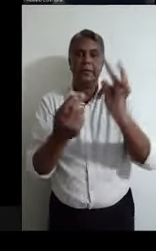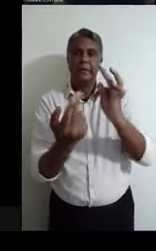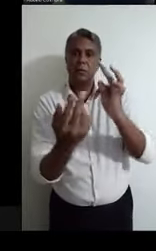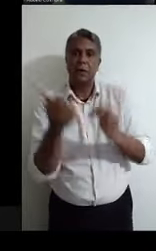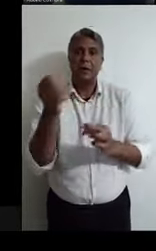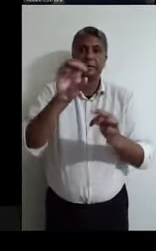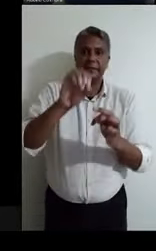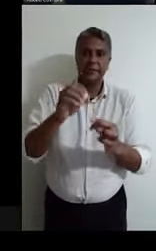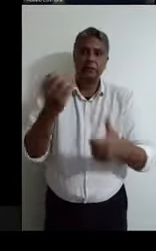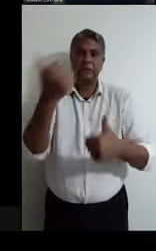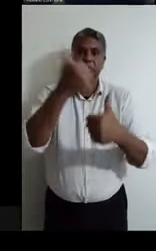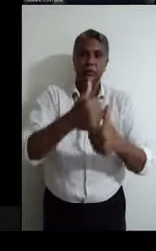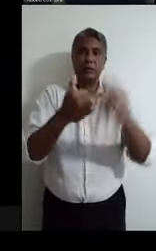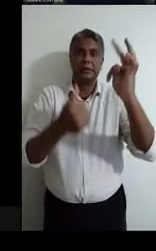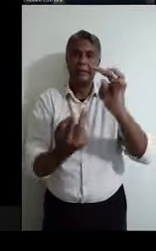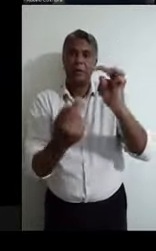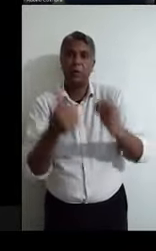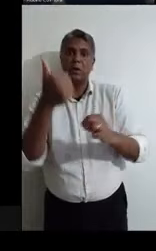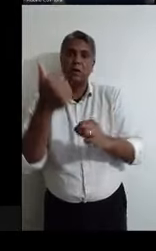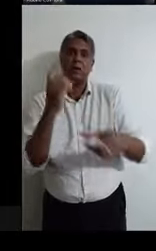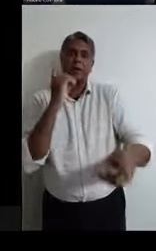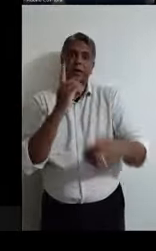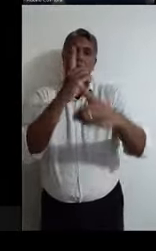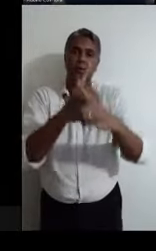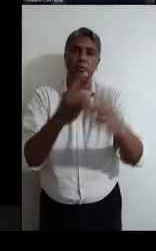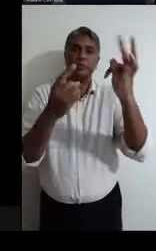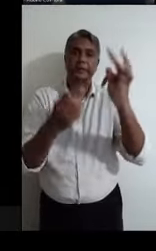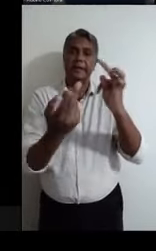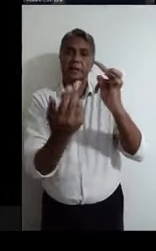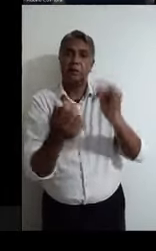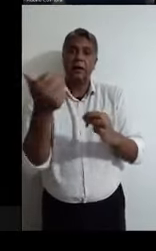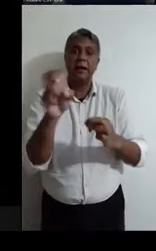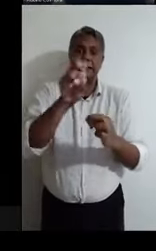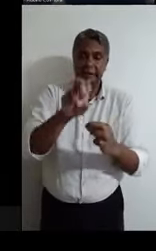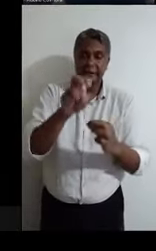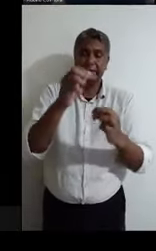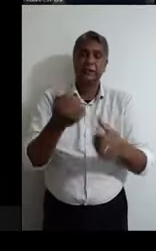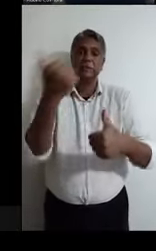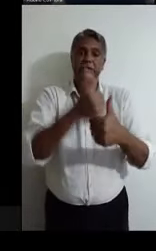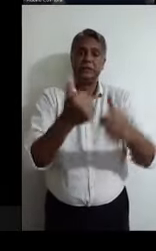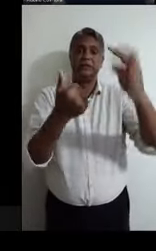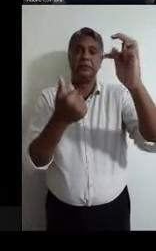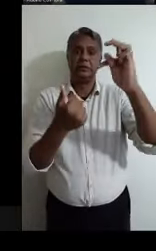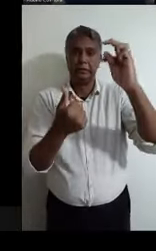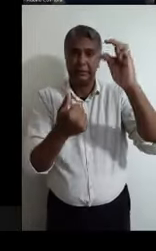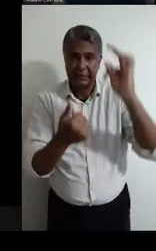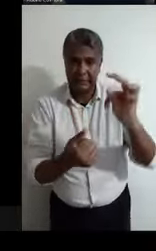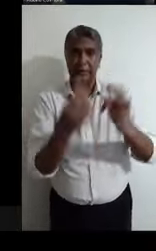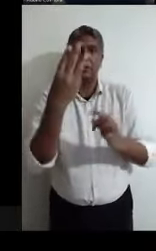10. Substituindo t igual a 1, eu obtenho v igual a 15. Substituindo t igual a 2, eu obtenho v igual a 20 metros por